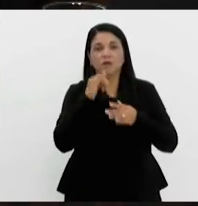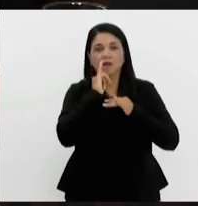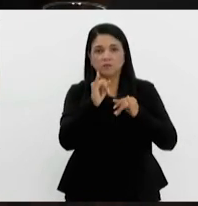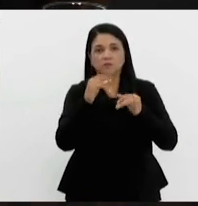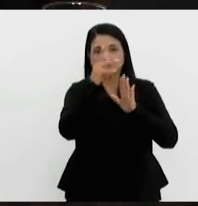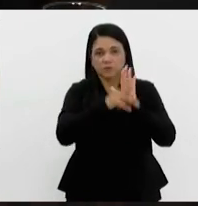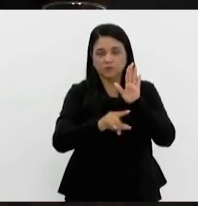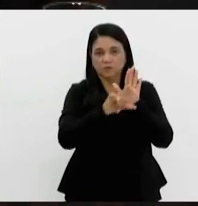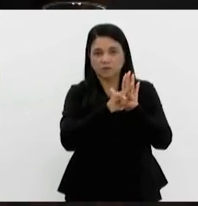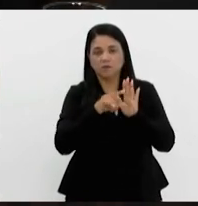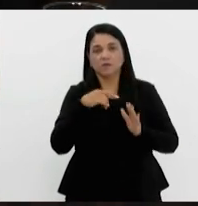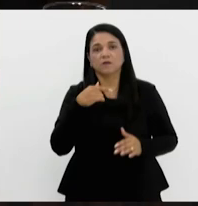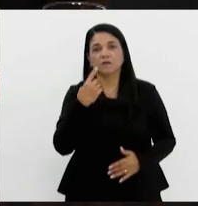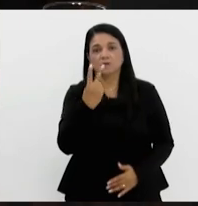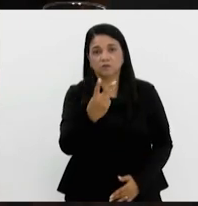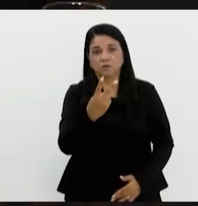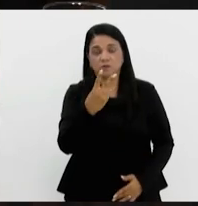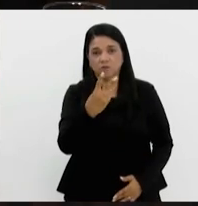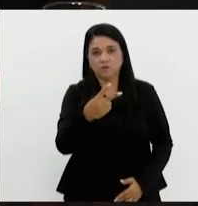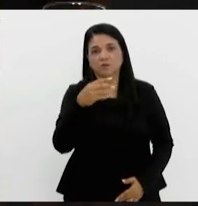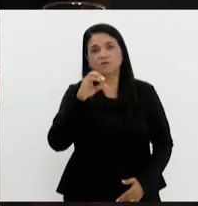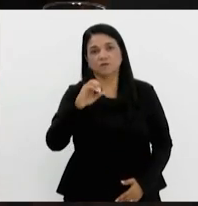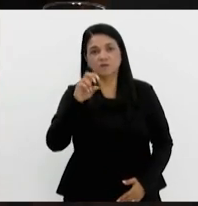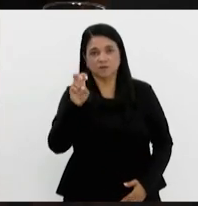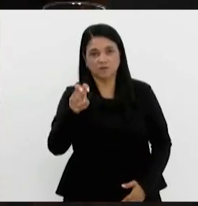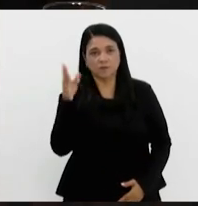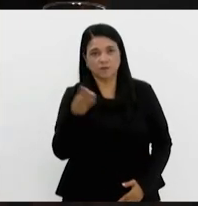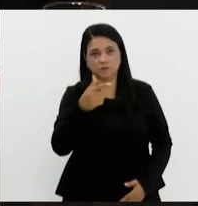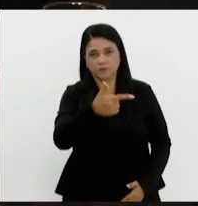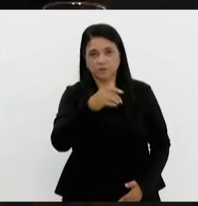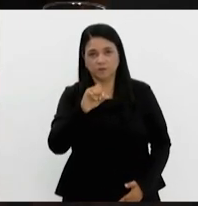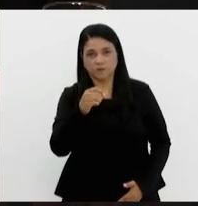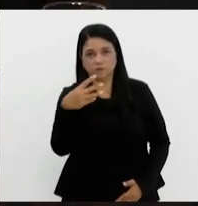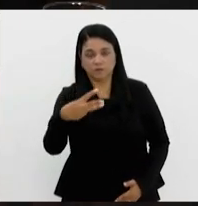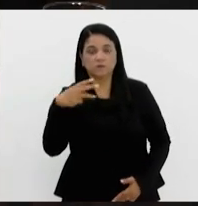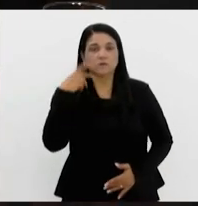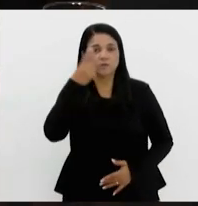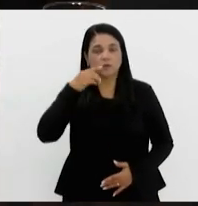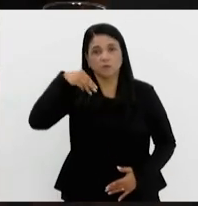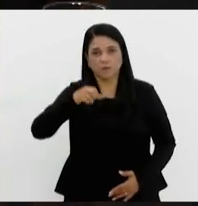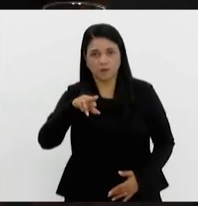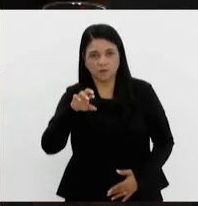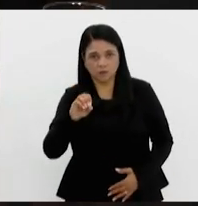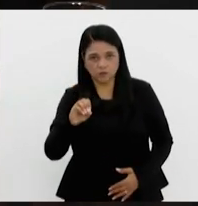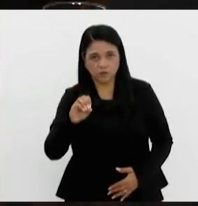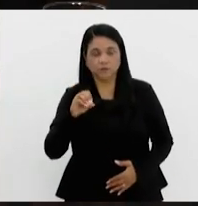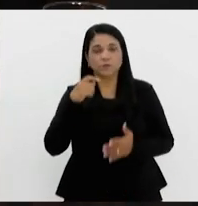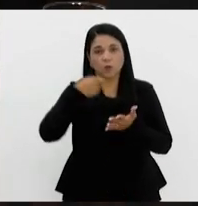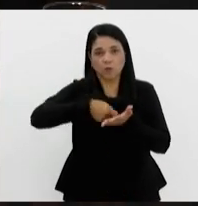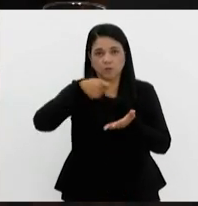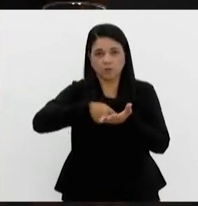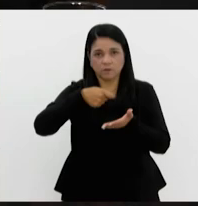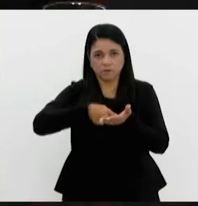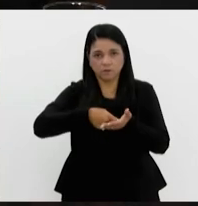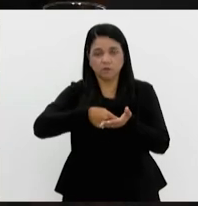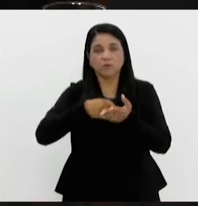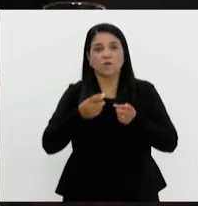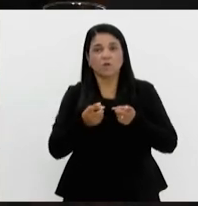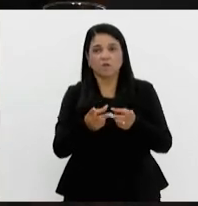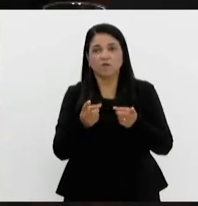Anuncio o projeto de lei número 205, de 23, de autoria do deputado Márcio Canella, que torna obrigatório o ato da venda